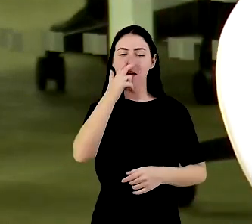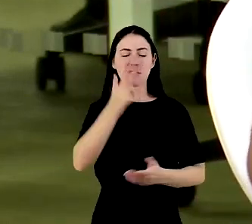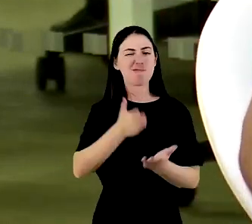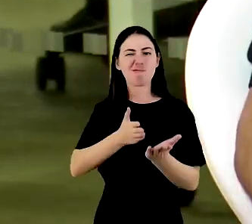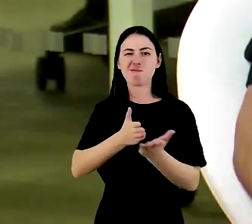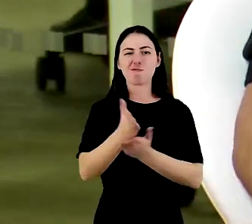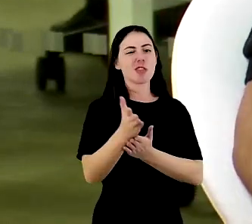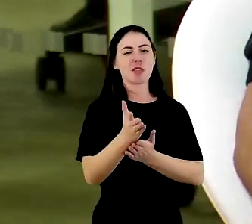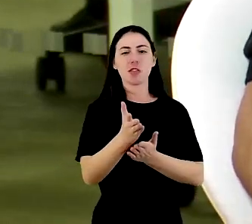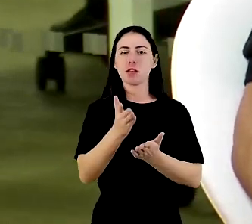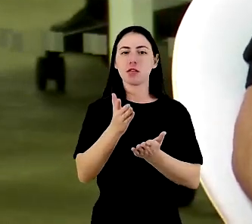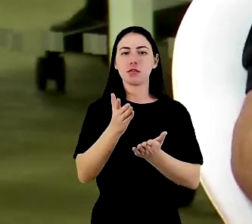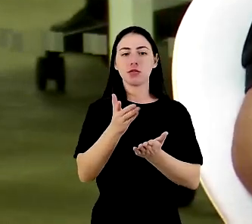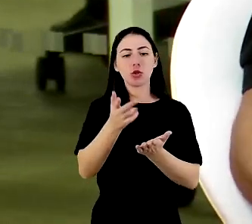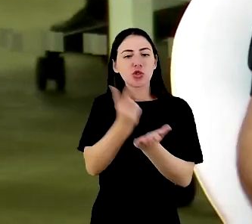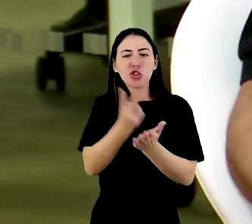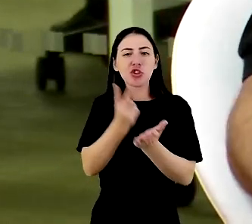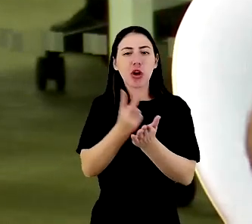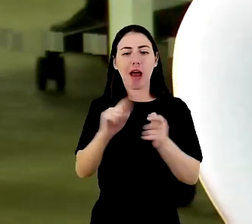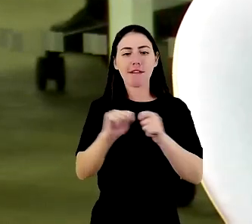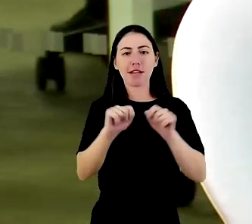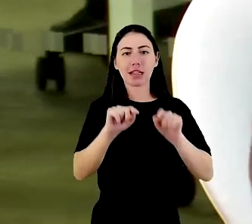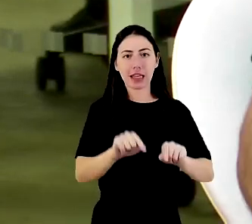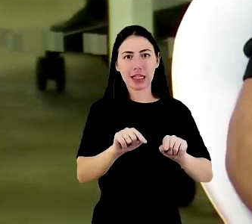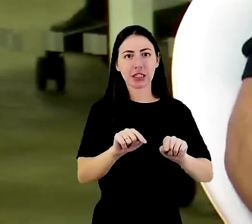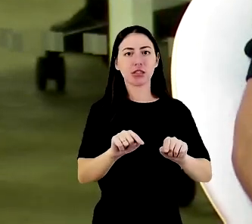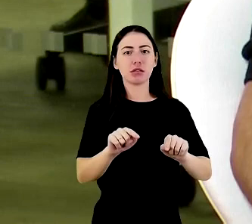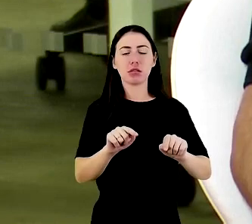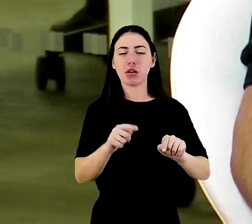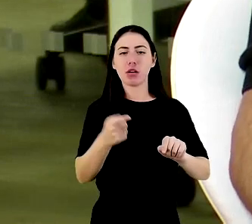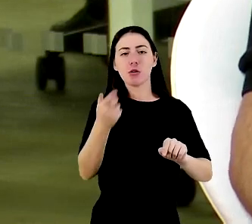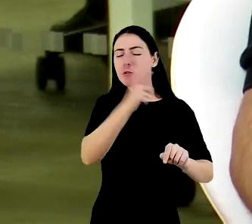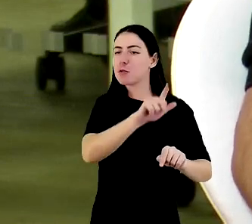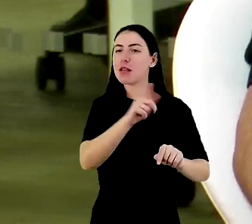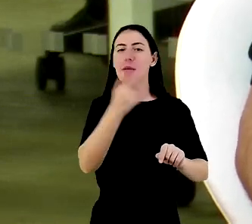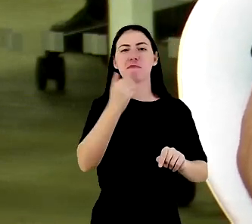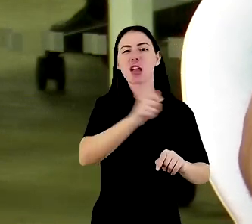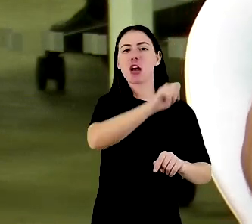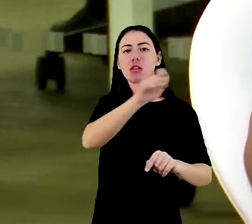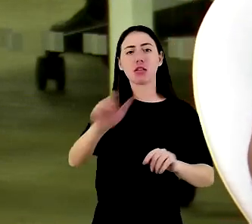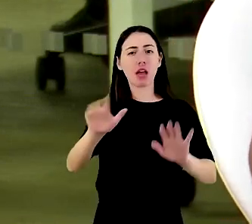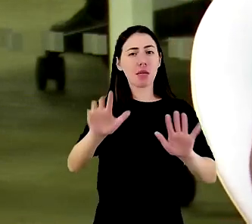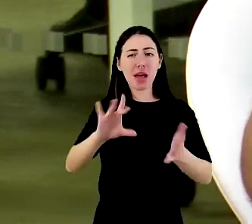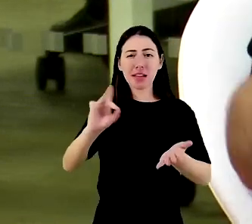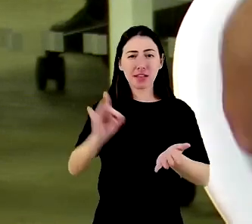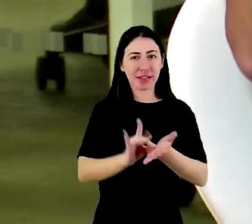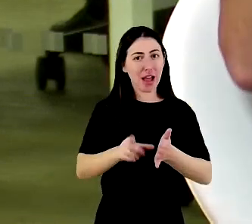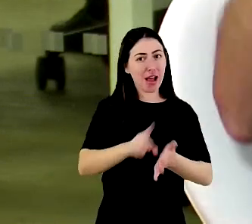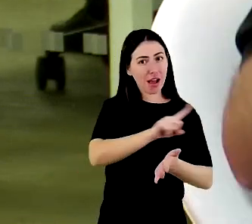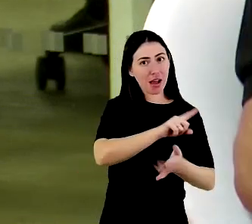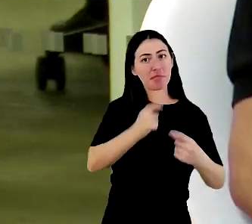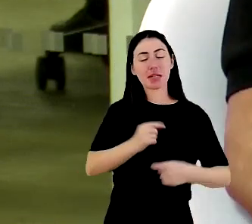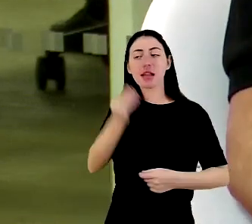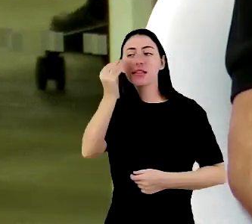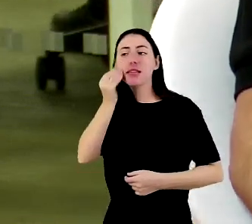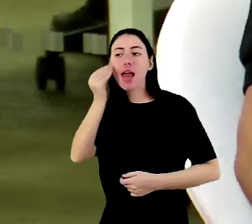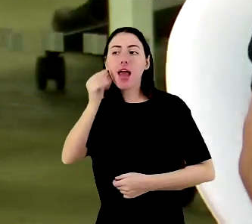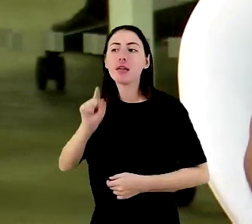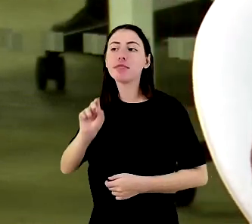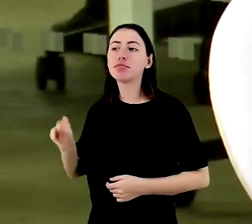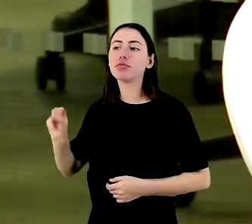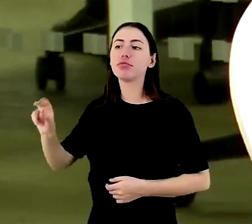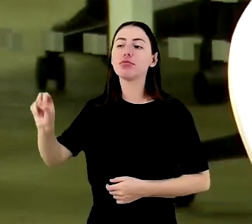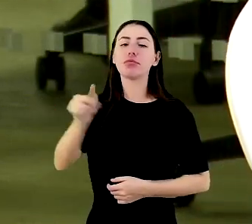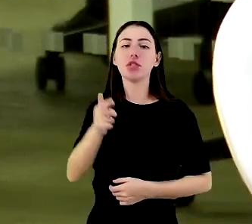mundo. É verdade, mas antes a gente tem que testar. Né? Eu vou dar o exemplo da nossa primeira planta de geração distribuída aqui na COP. Né? A